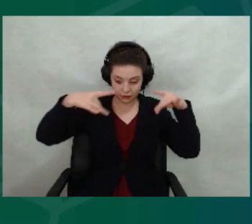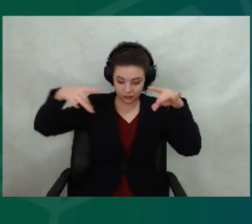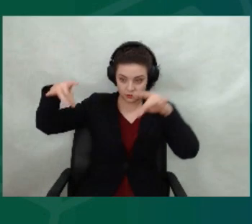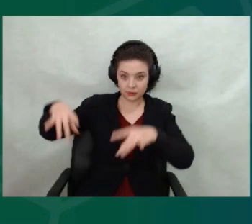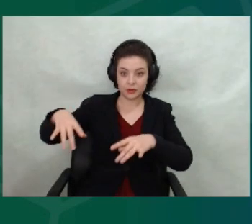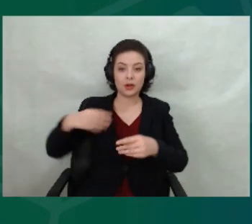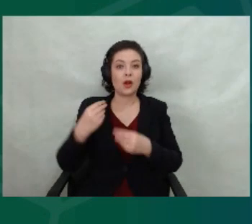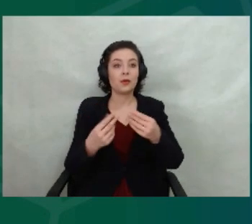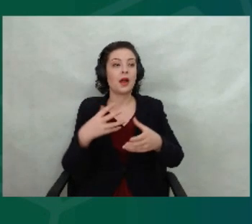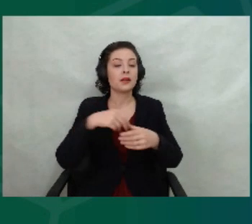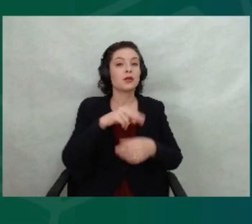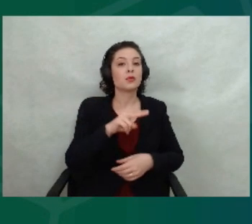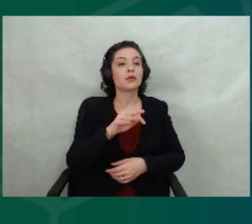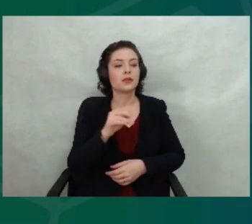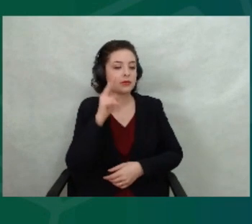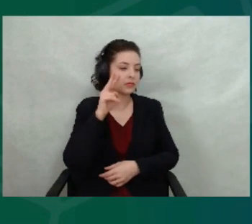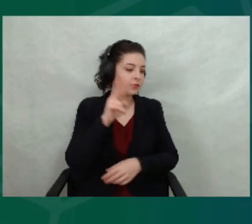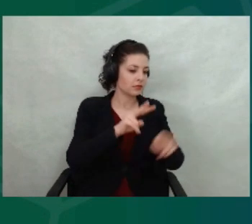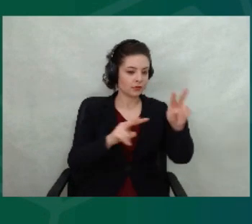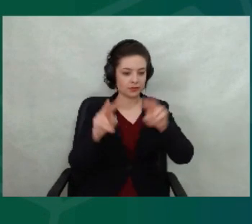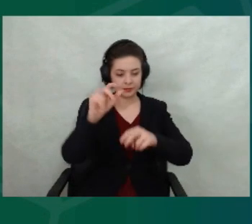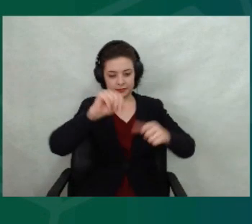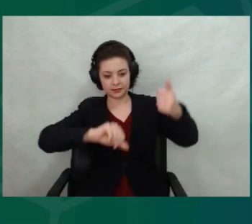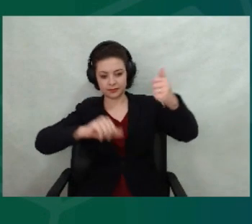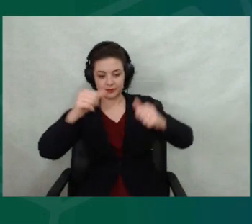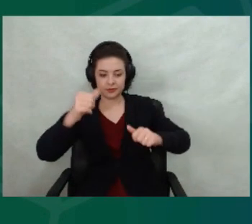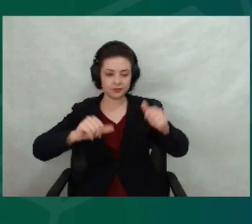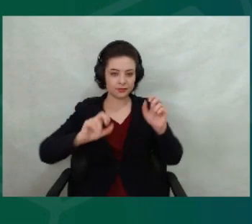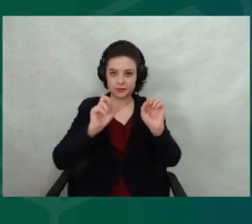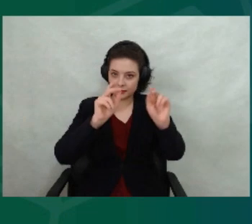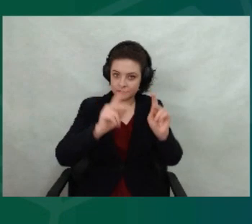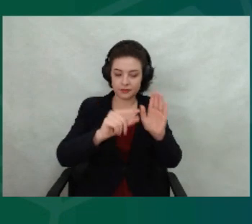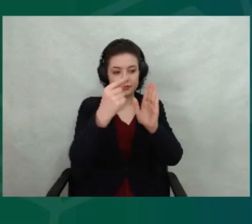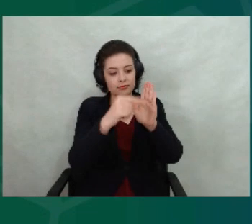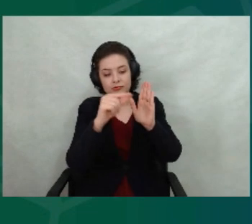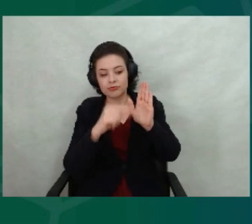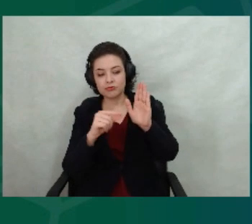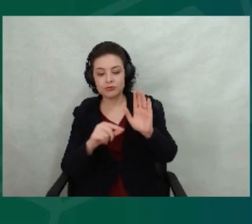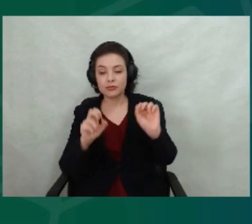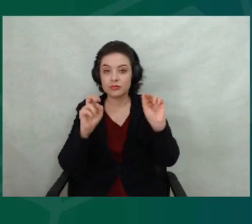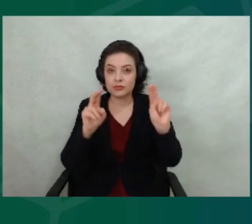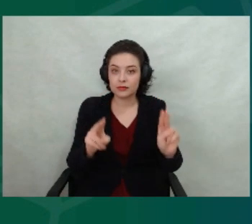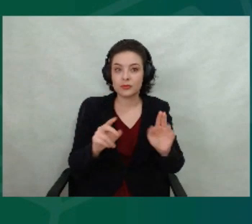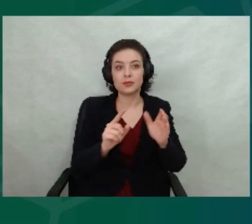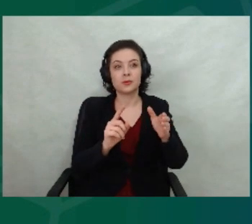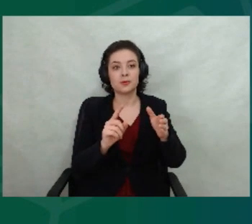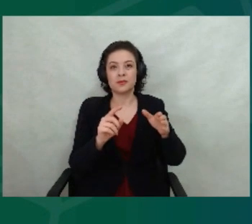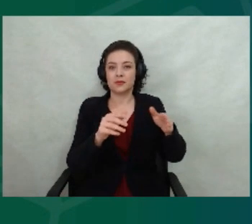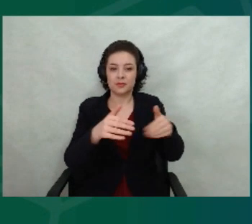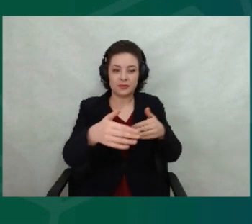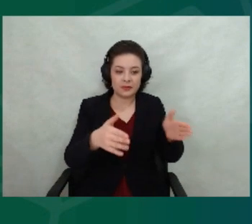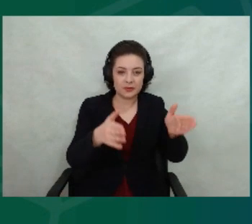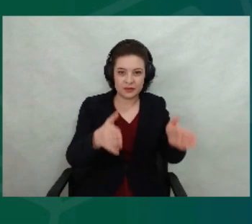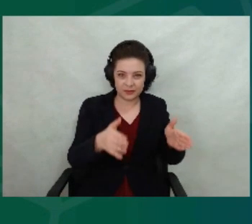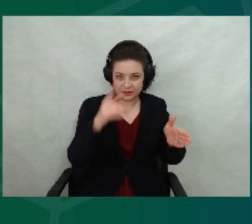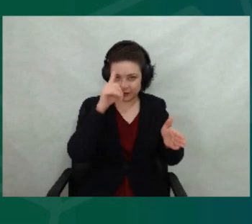UTI, no momento que a gente sai deste leito, desse contato que tivemos com o paciente, que